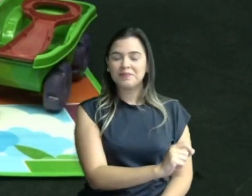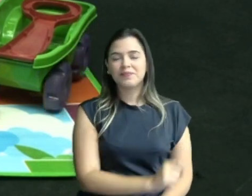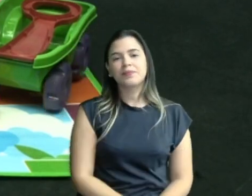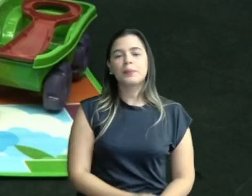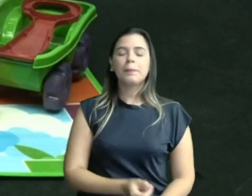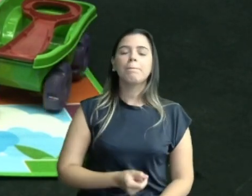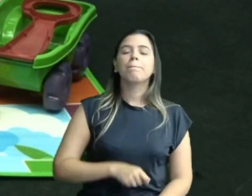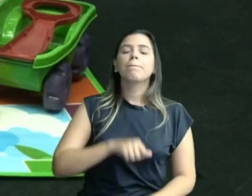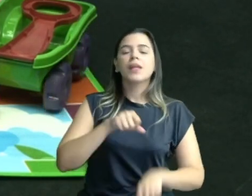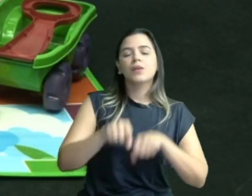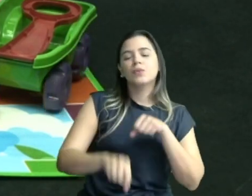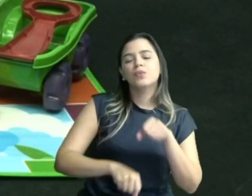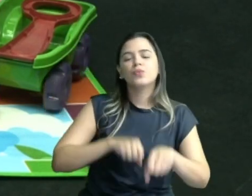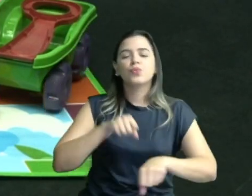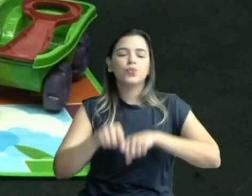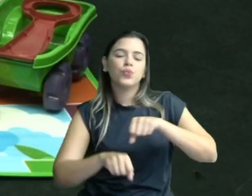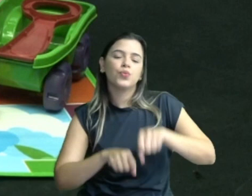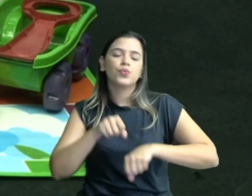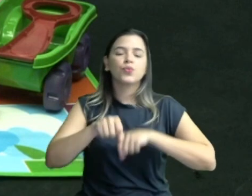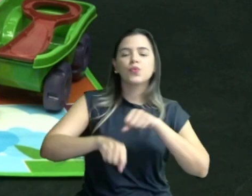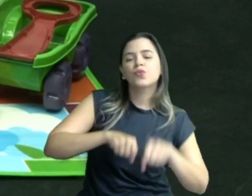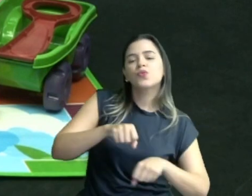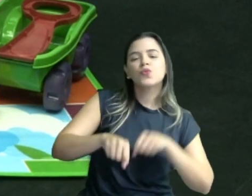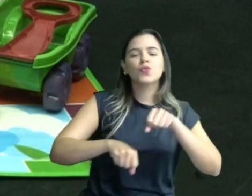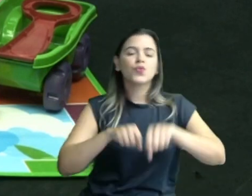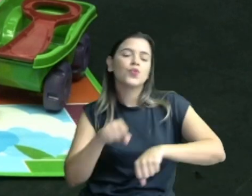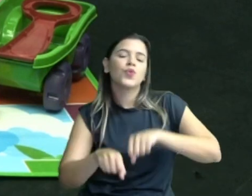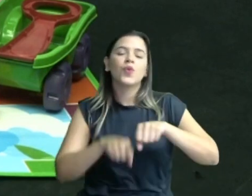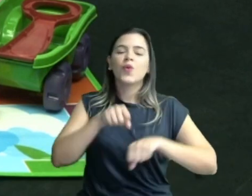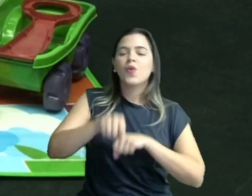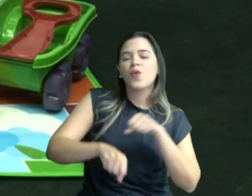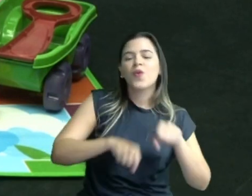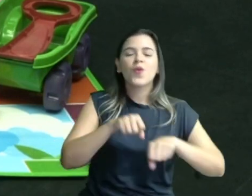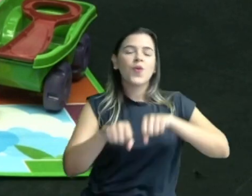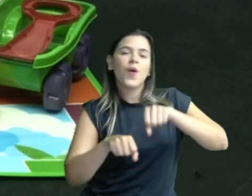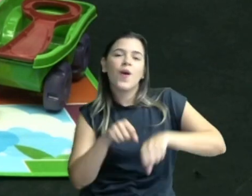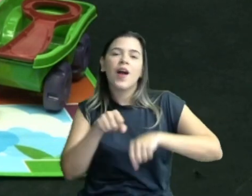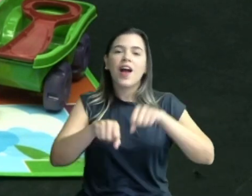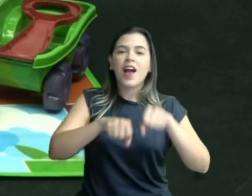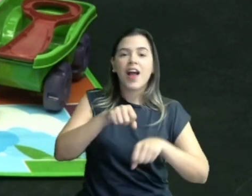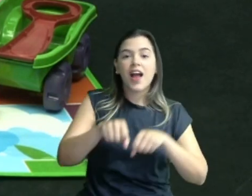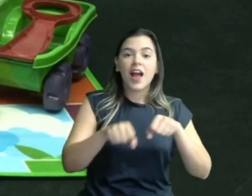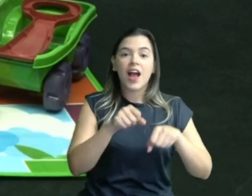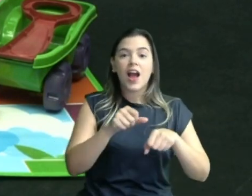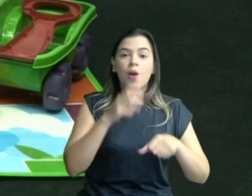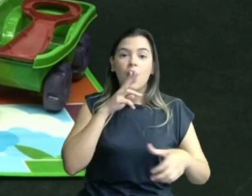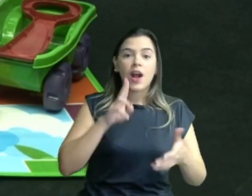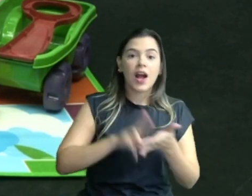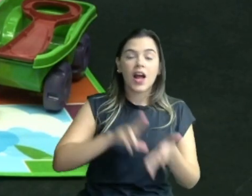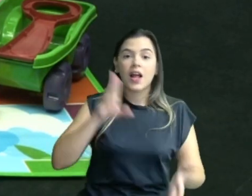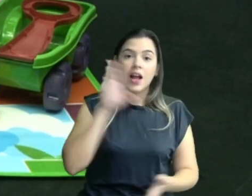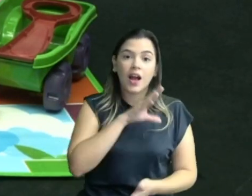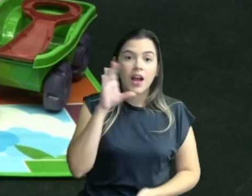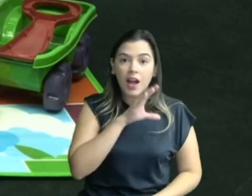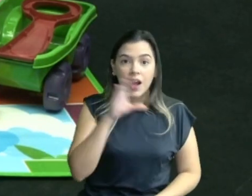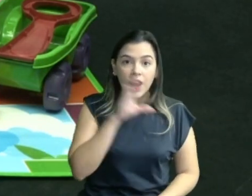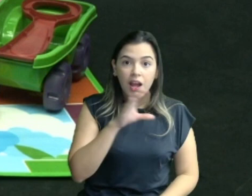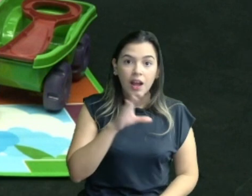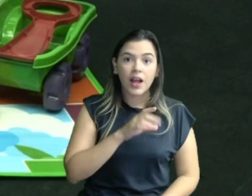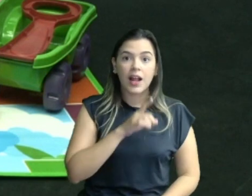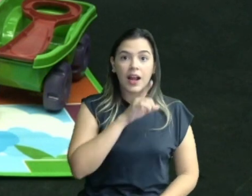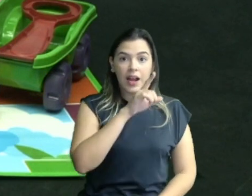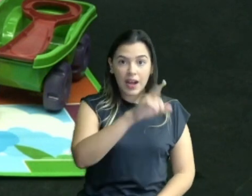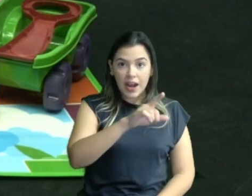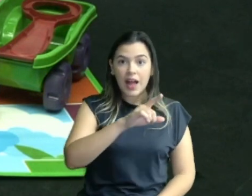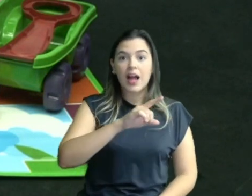e pela estrada afora foi o carteiro sozinho levar uma carta urgente para lá do